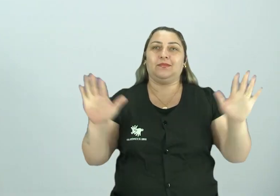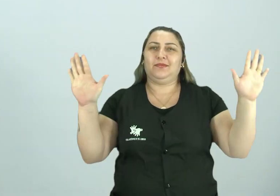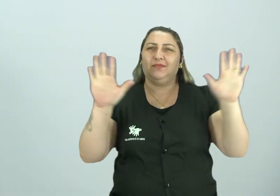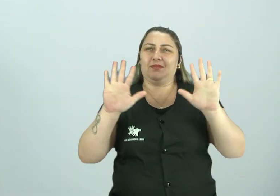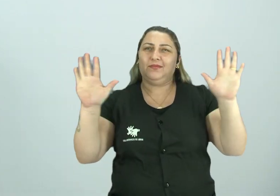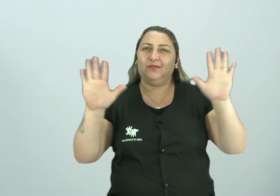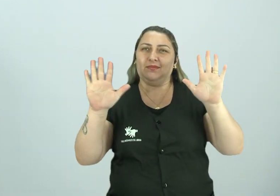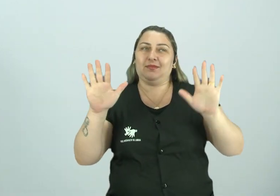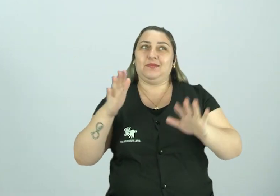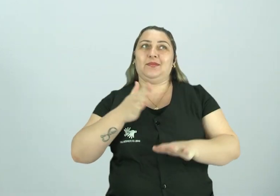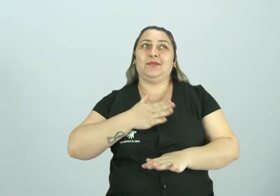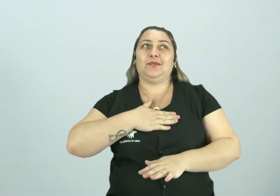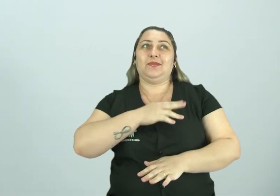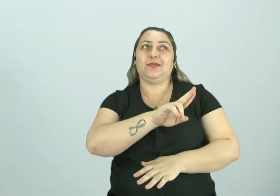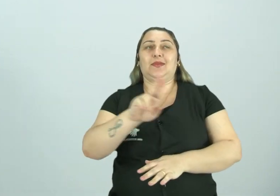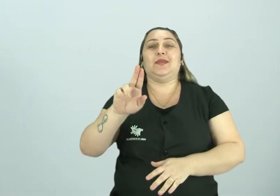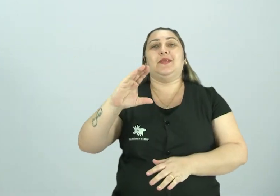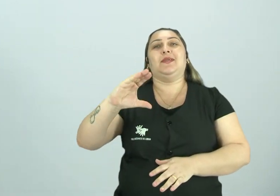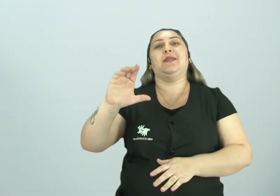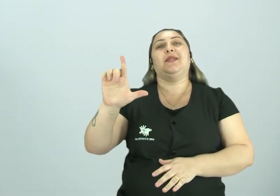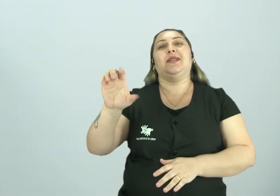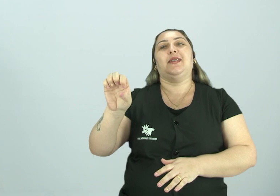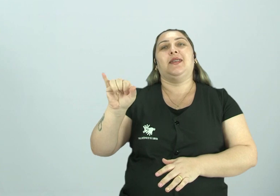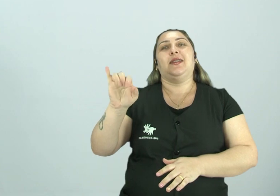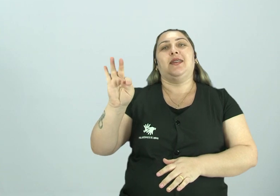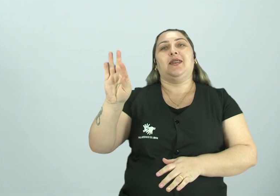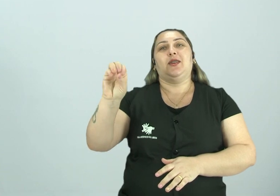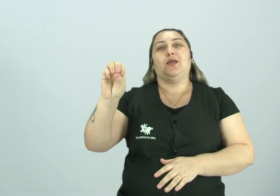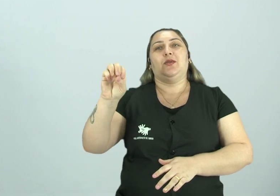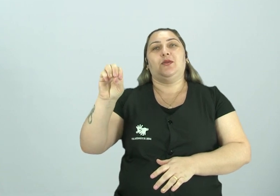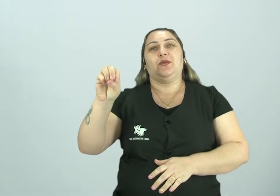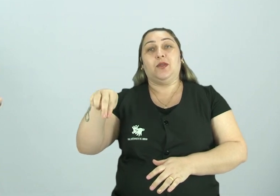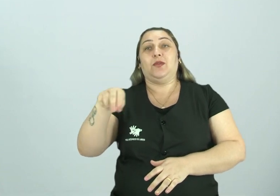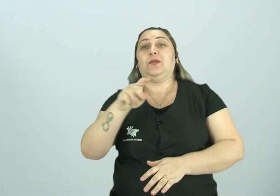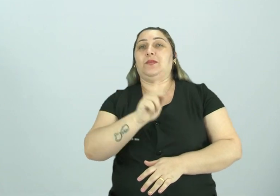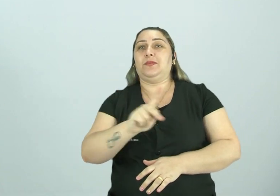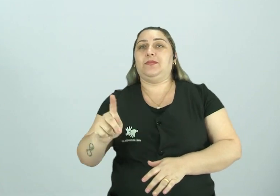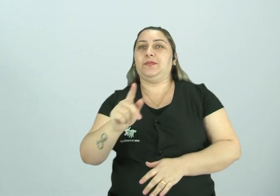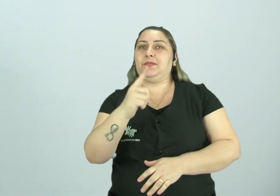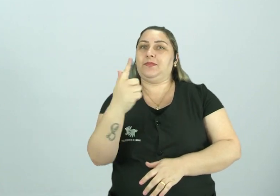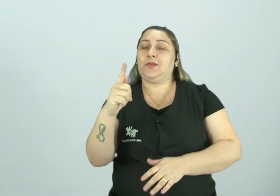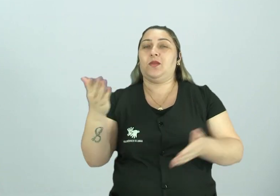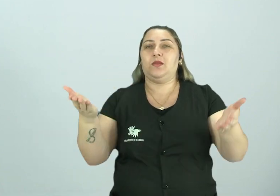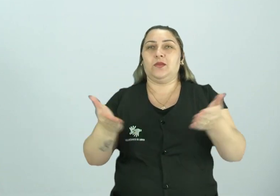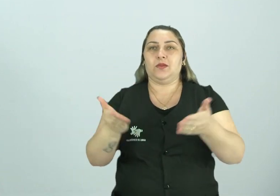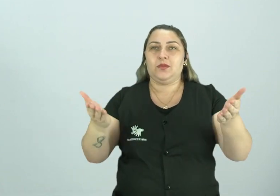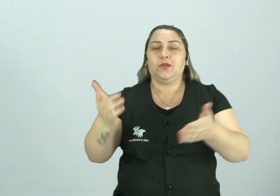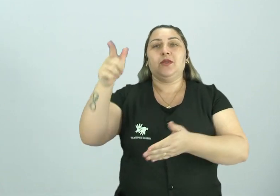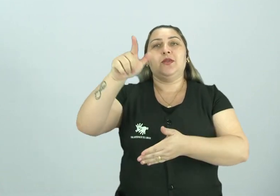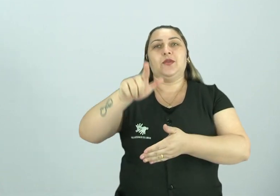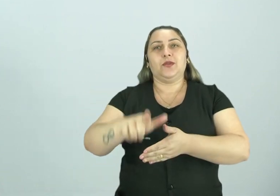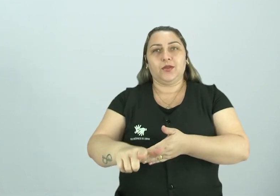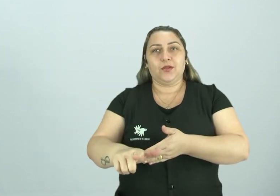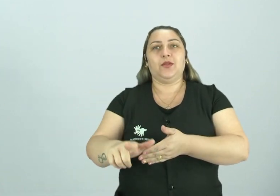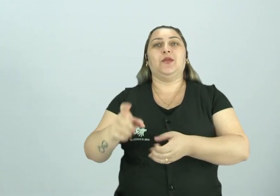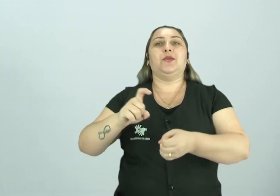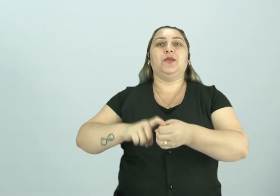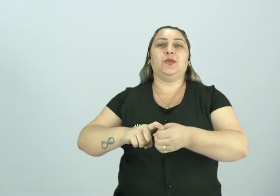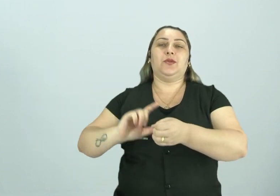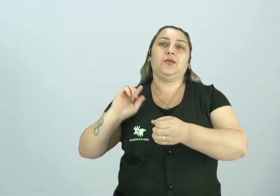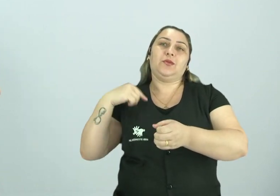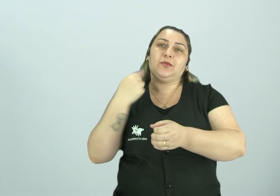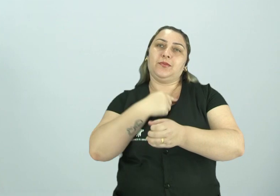Olá, meu nome é Cleilton Amaral, professor de Geografia, e hoje vamos mais uma vez retomar nossos